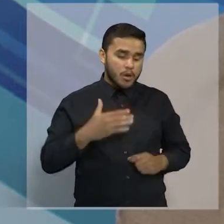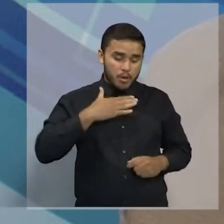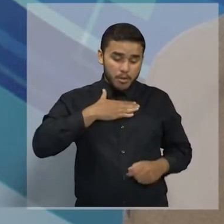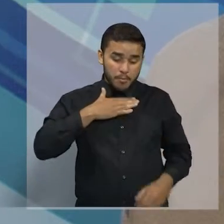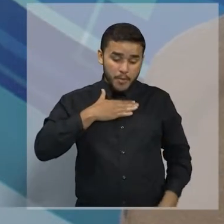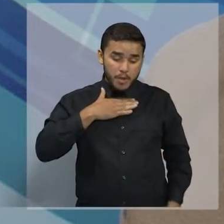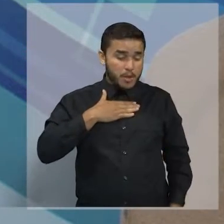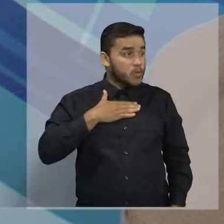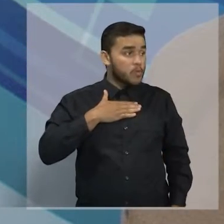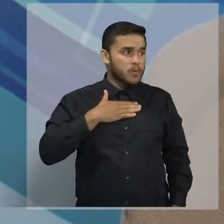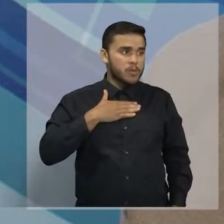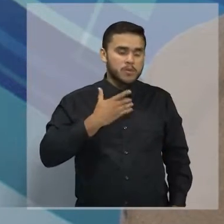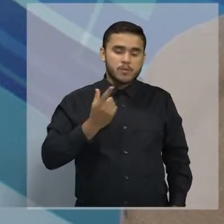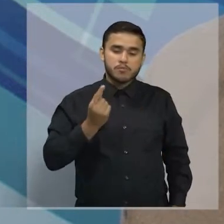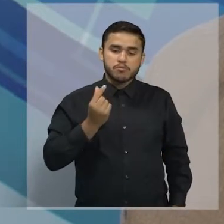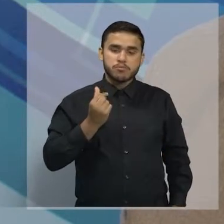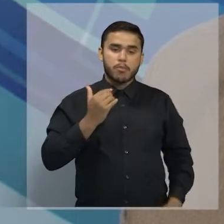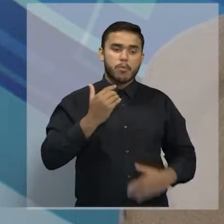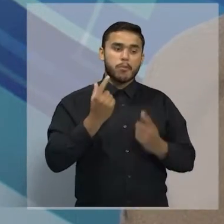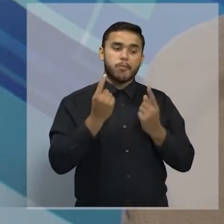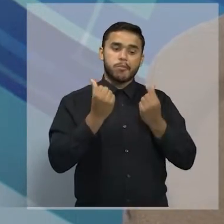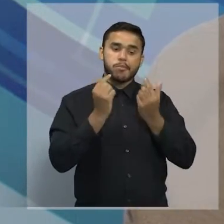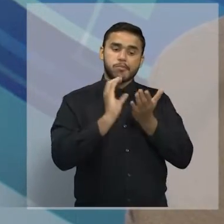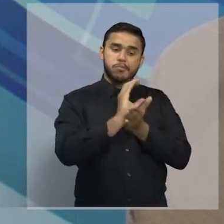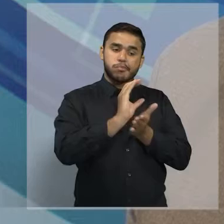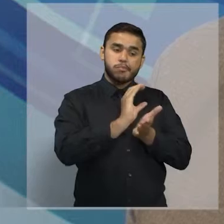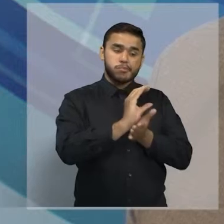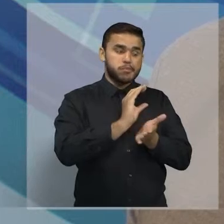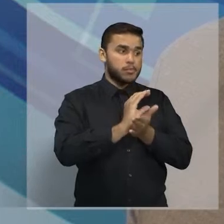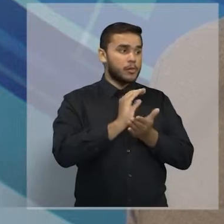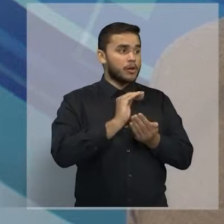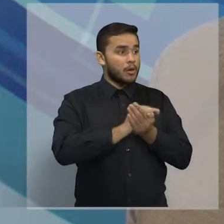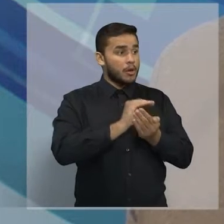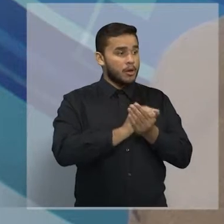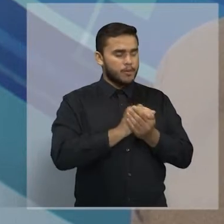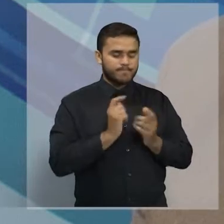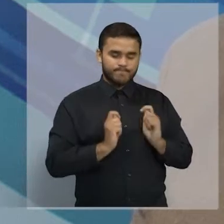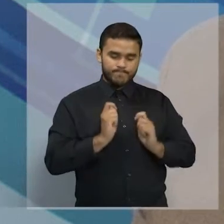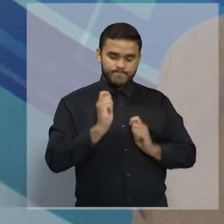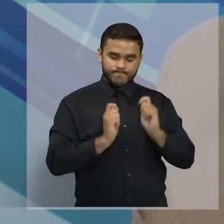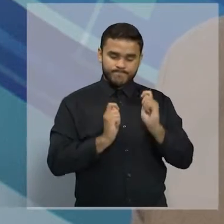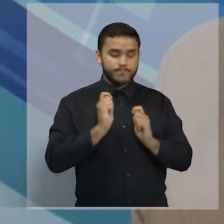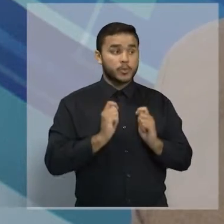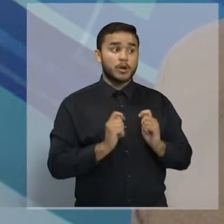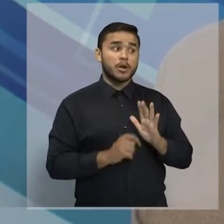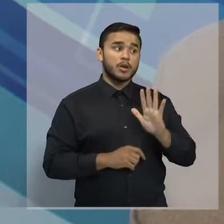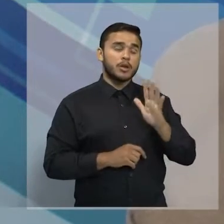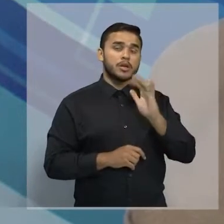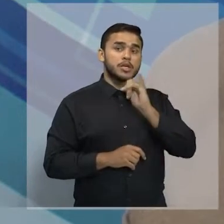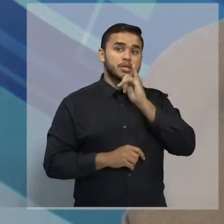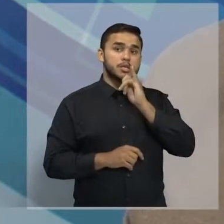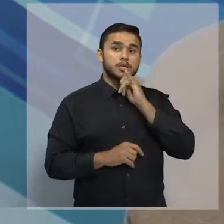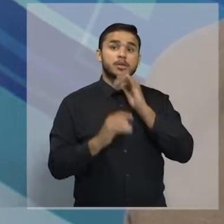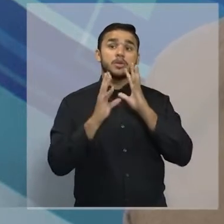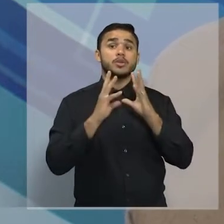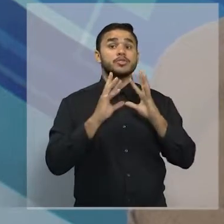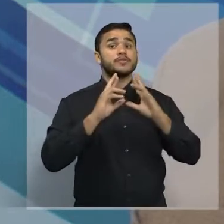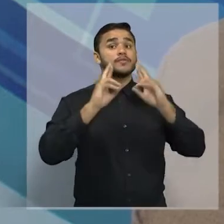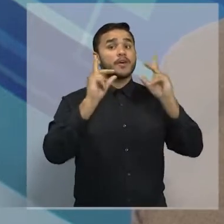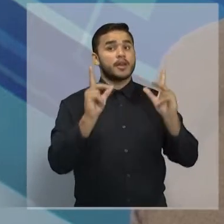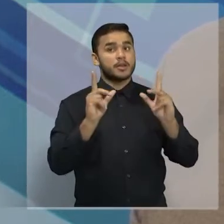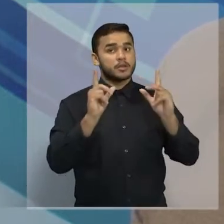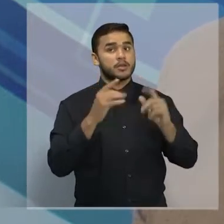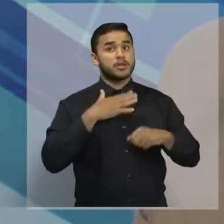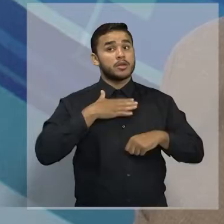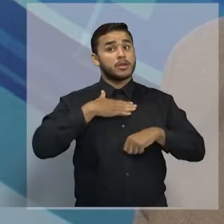próprio desenvolvimento econômico. Porque quando as pessoas começam a poupar, aí já estou falando em outro regime de capitalização,